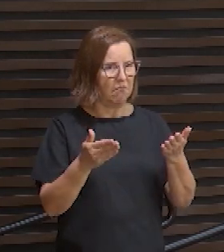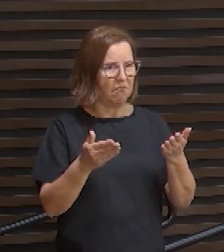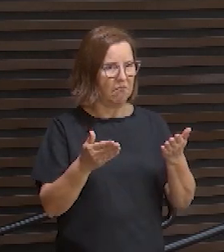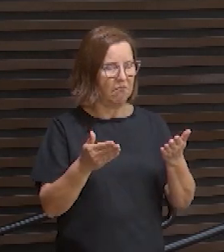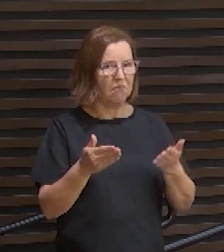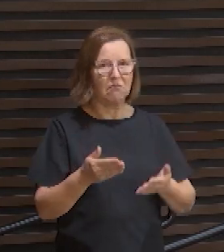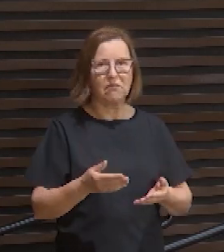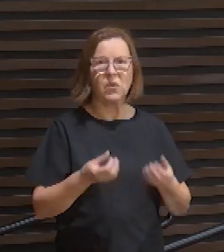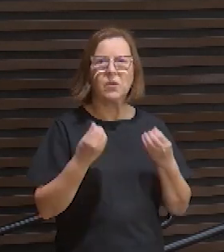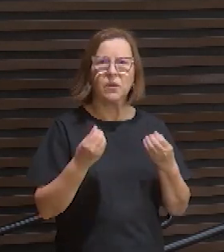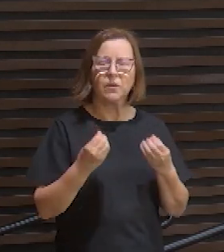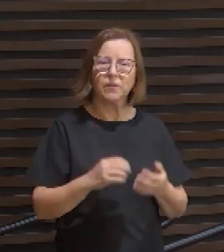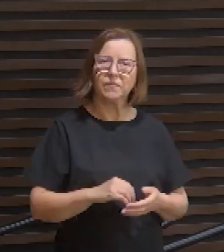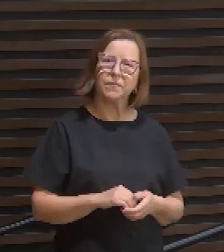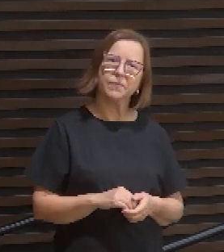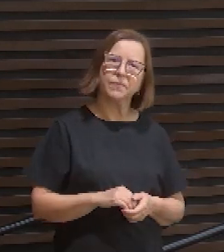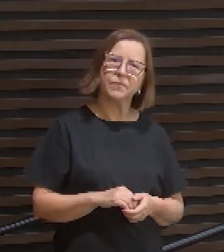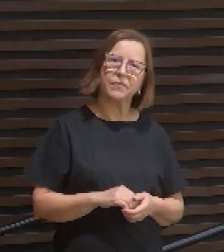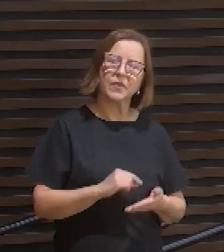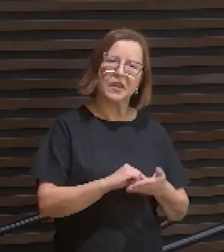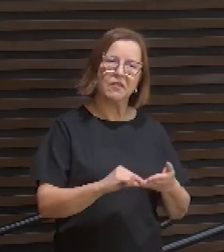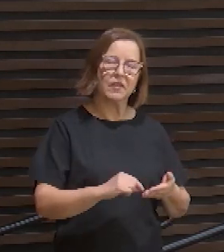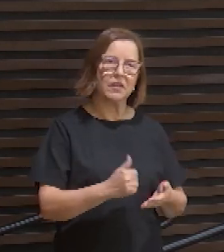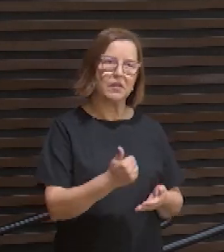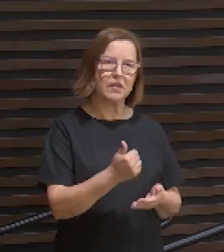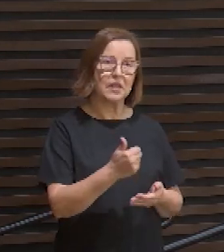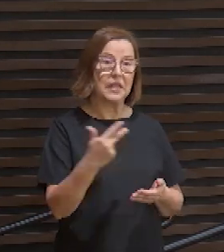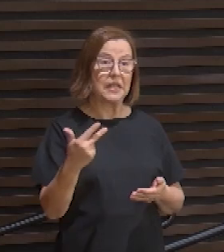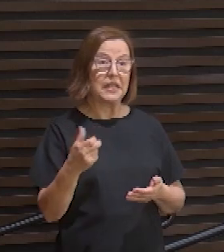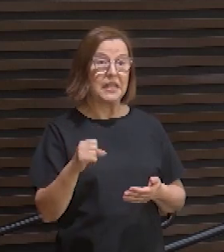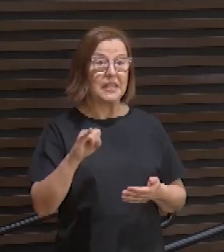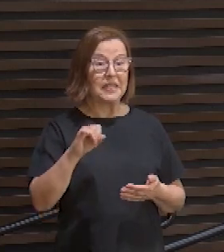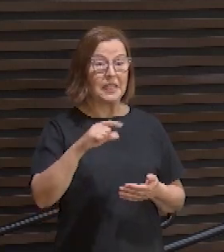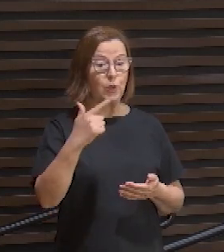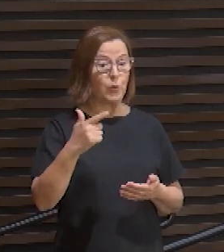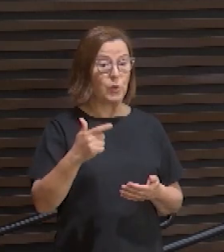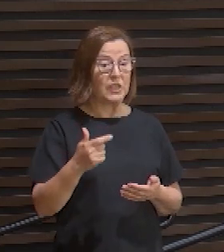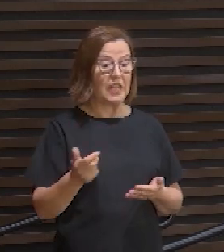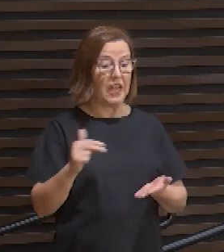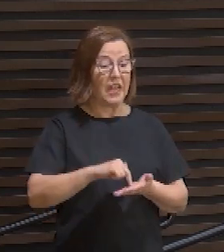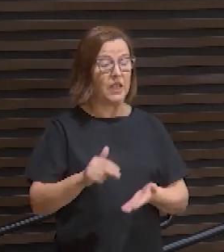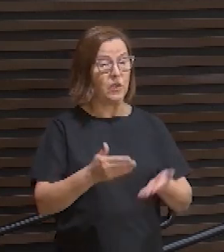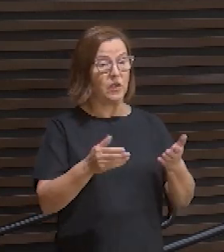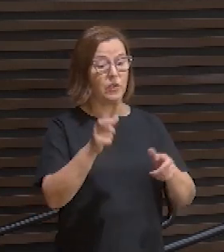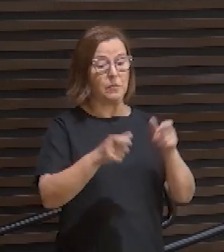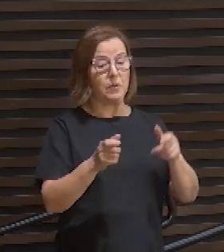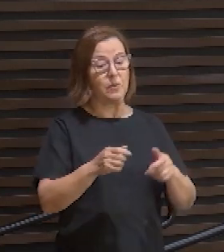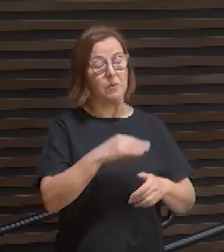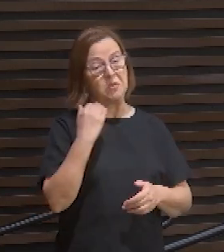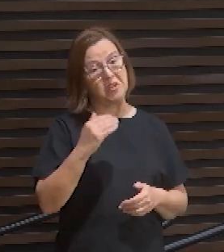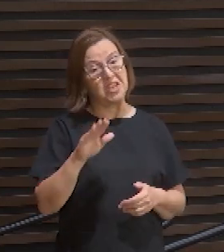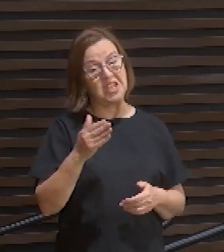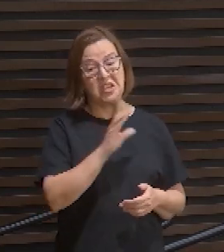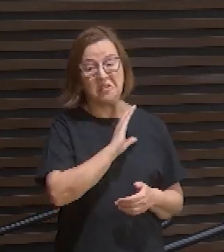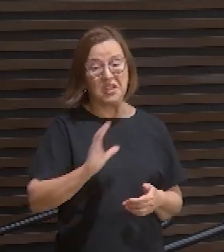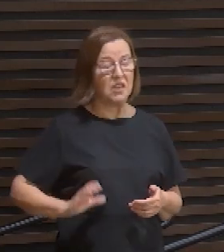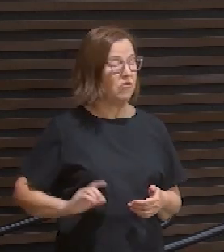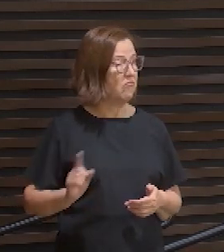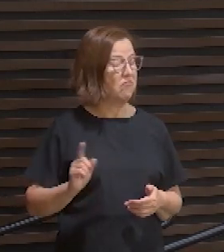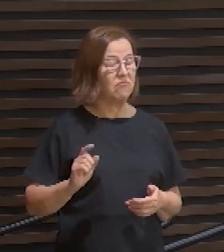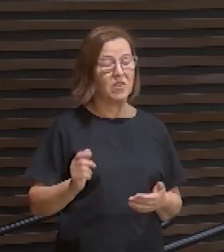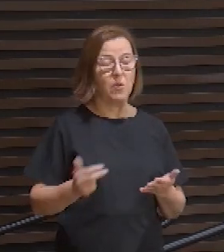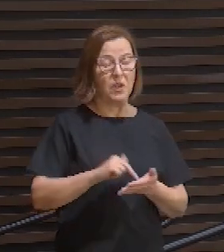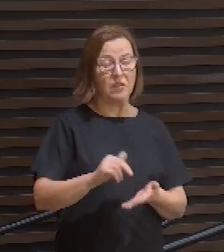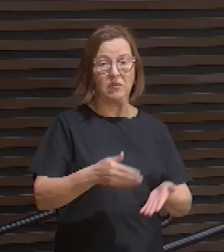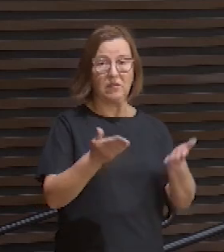verso 13, por exemplo. Se não há ressurreição de mortos, então Cristo não ressuscitou. É lógico,